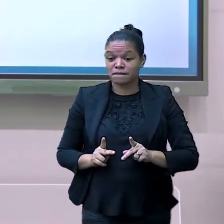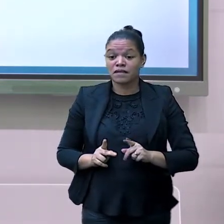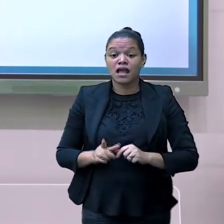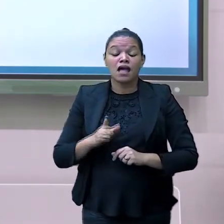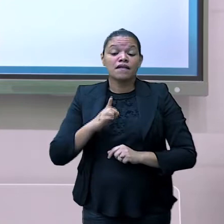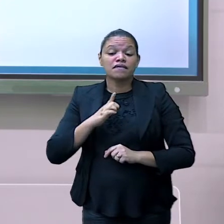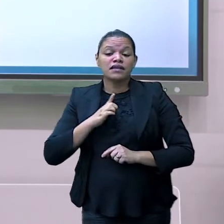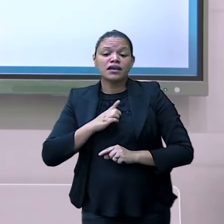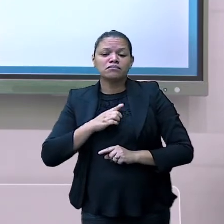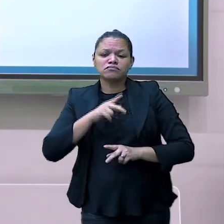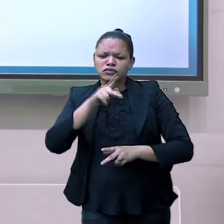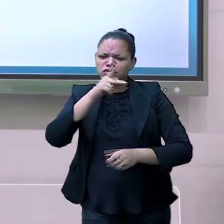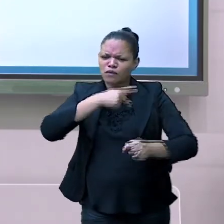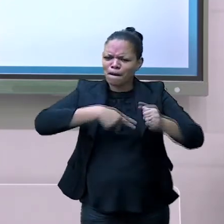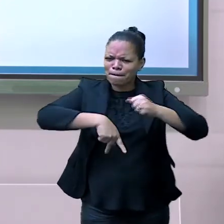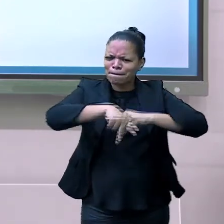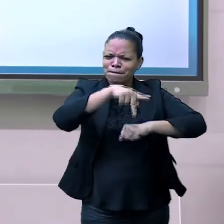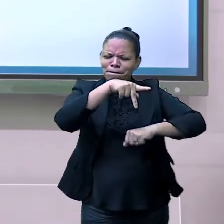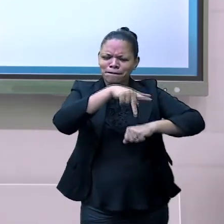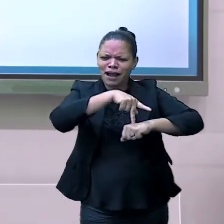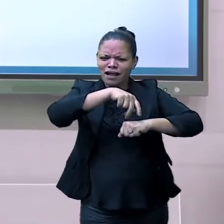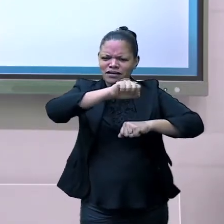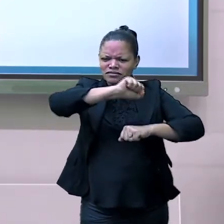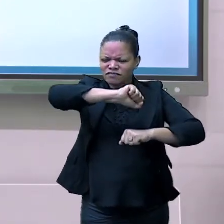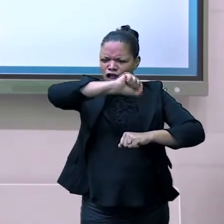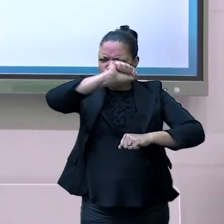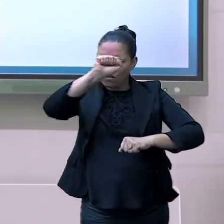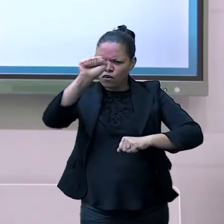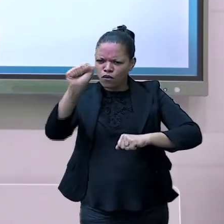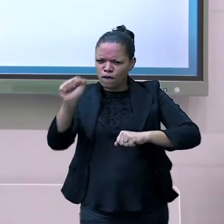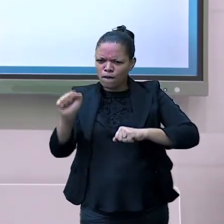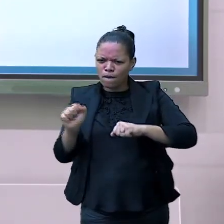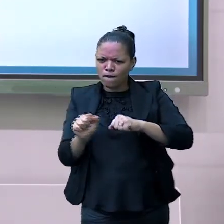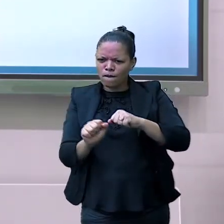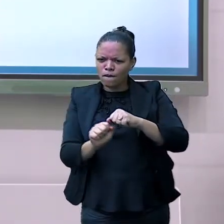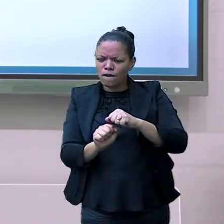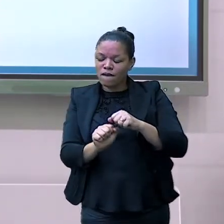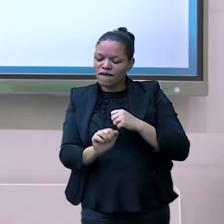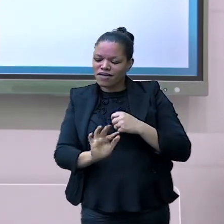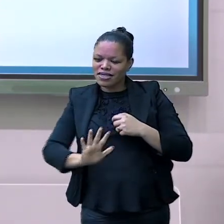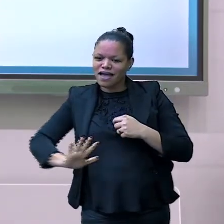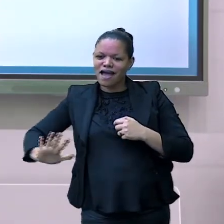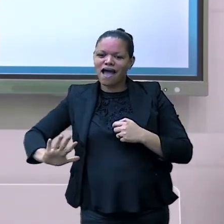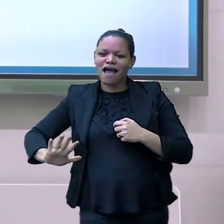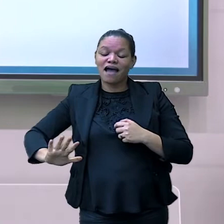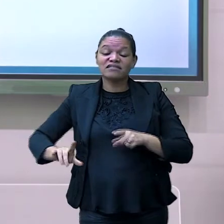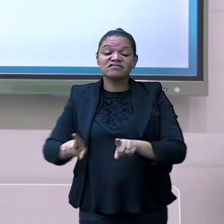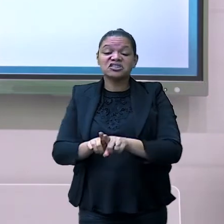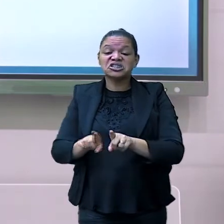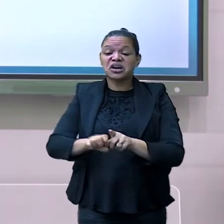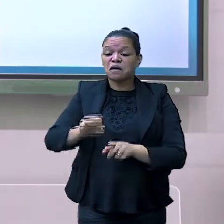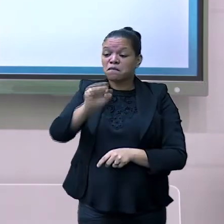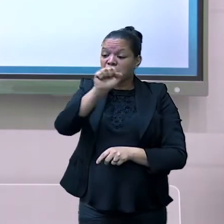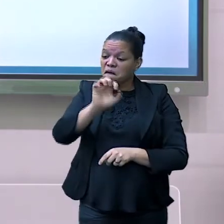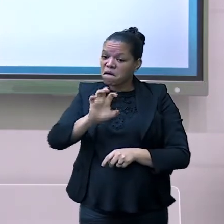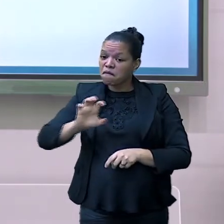né? Na Europa. Então, a gente estabelece o quê? Que é muito importante, o comércio exterior, que aí vai fazendo,